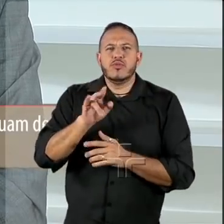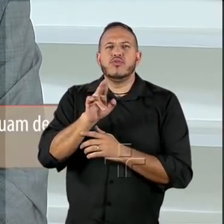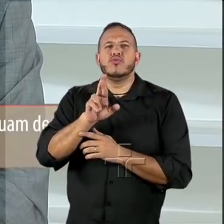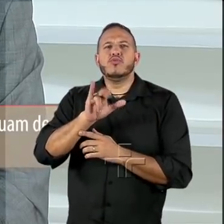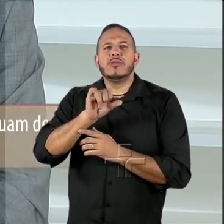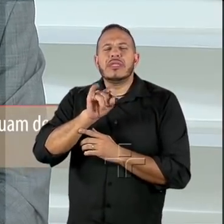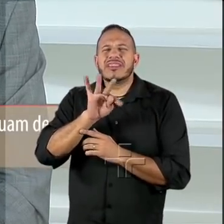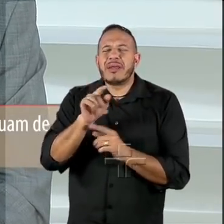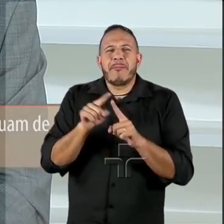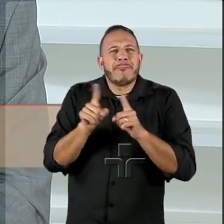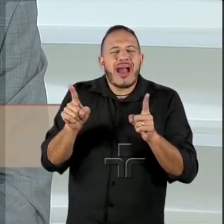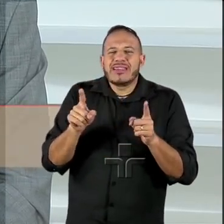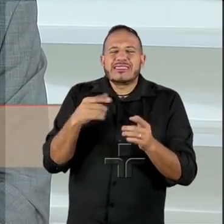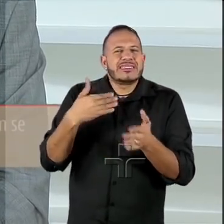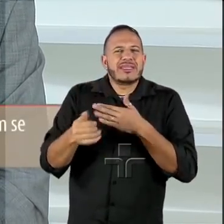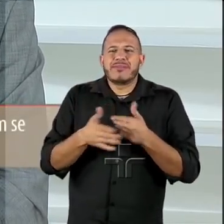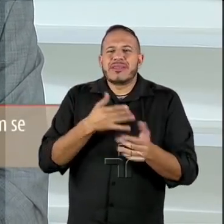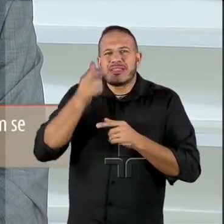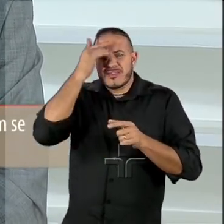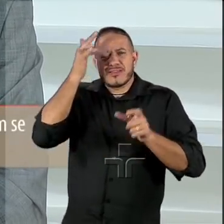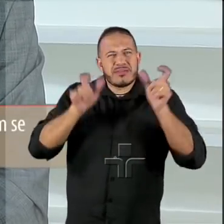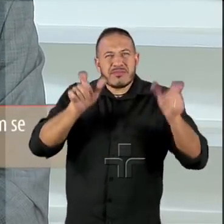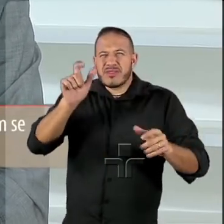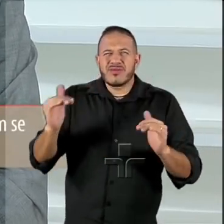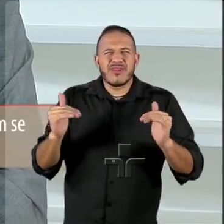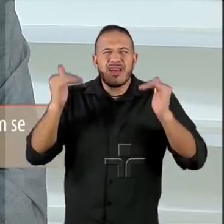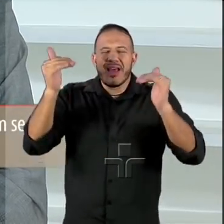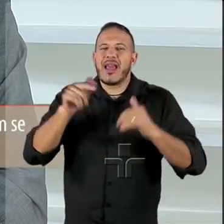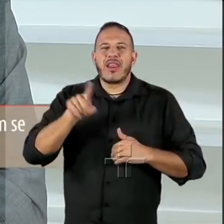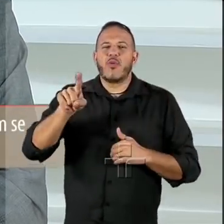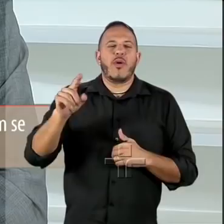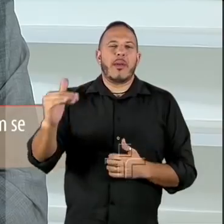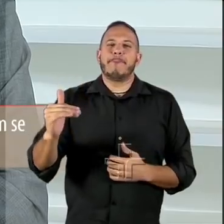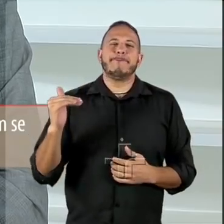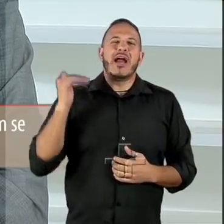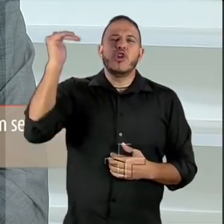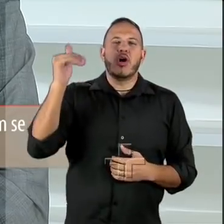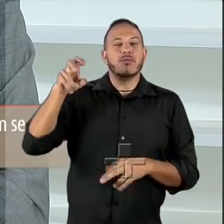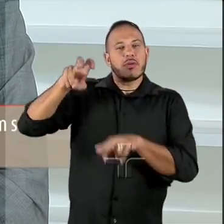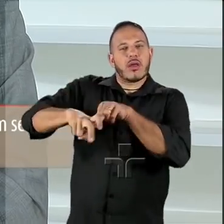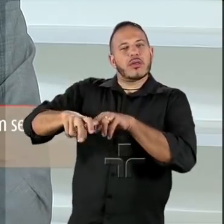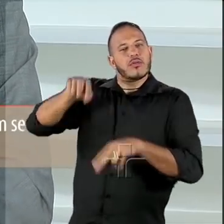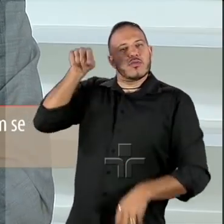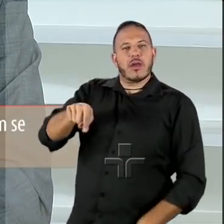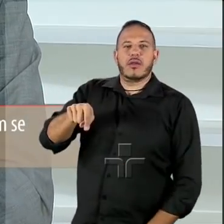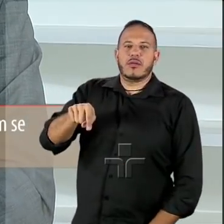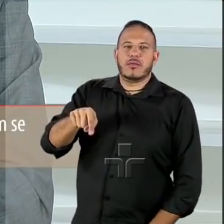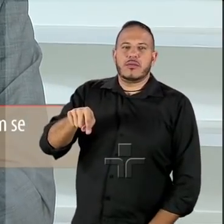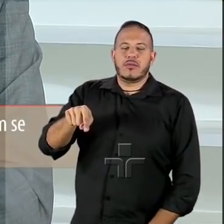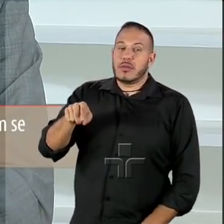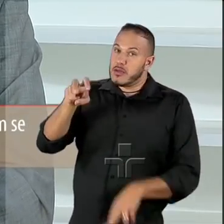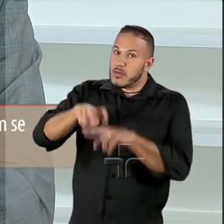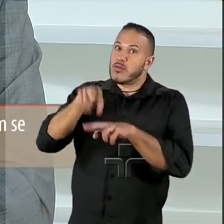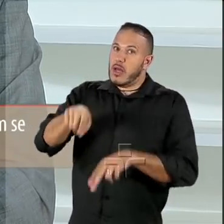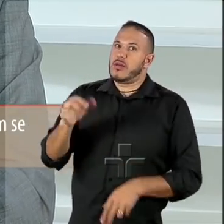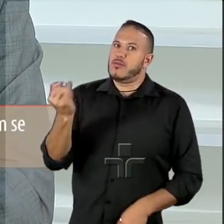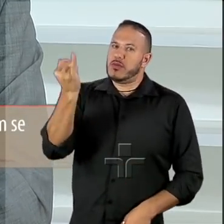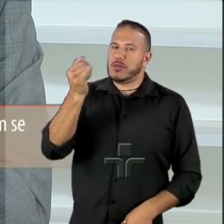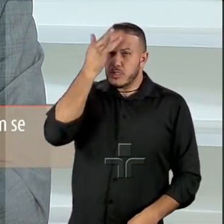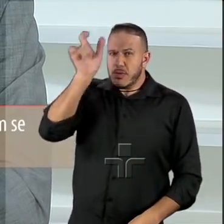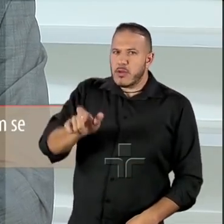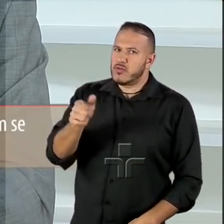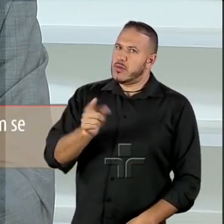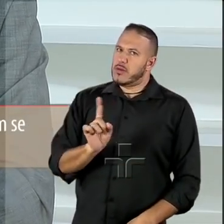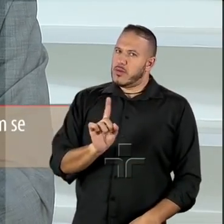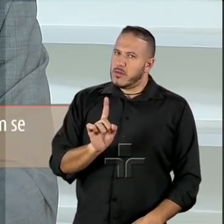mas, por maior que sejam, cada uma delas, elas não são maiores do que a cadeira que elas ocupam. E aí é um pouco esse sentimento de